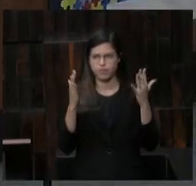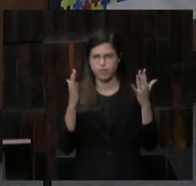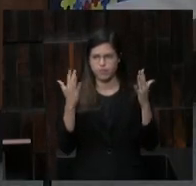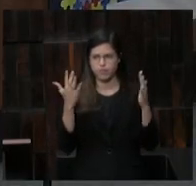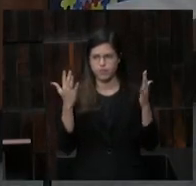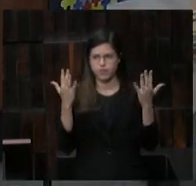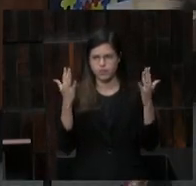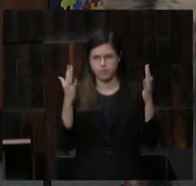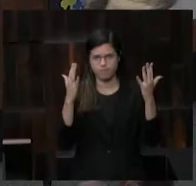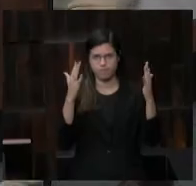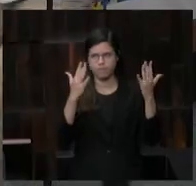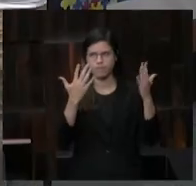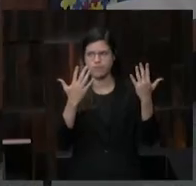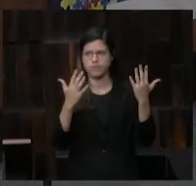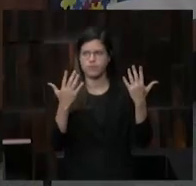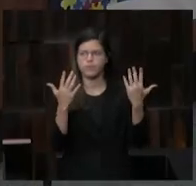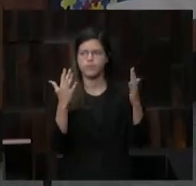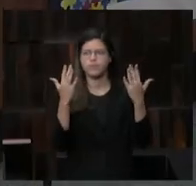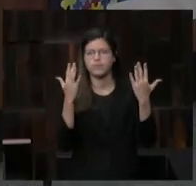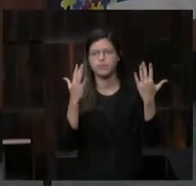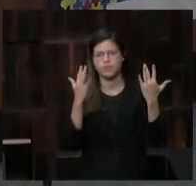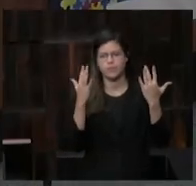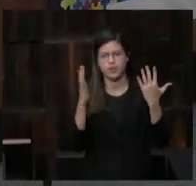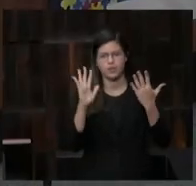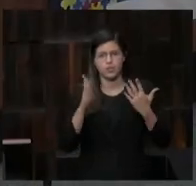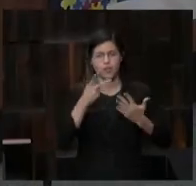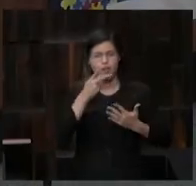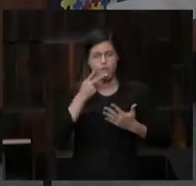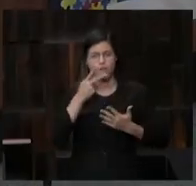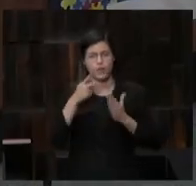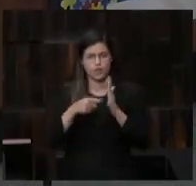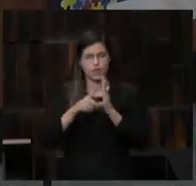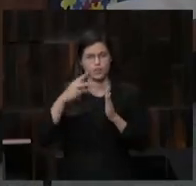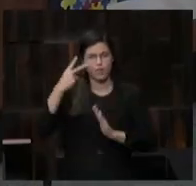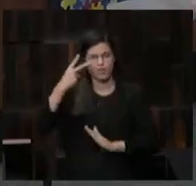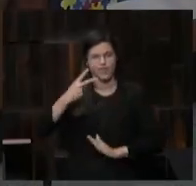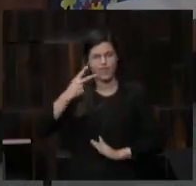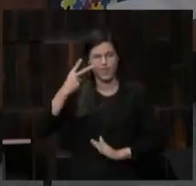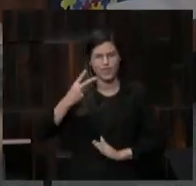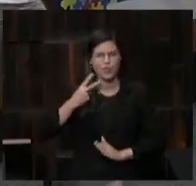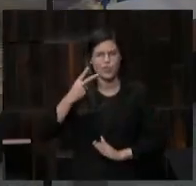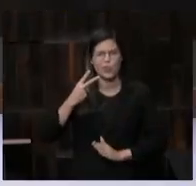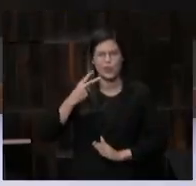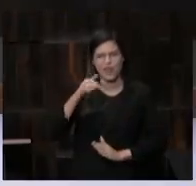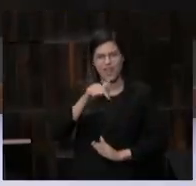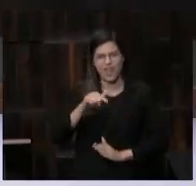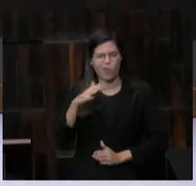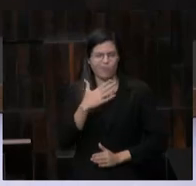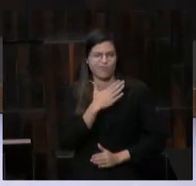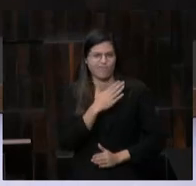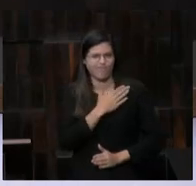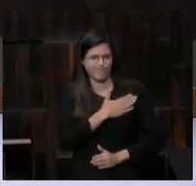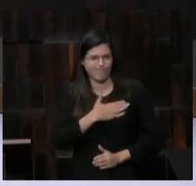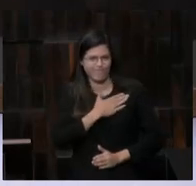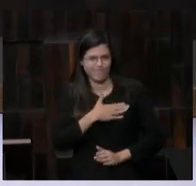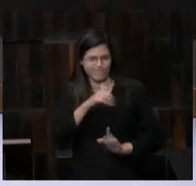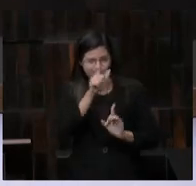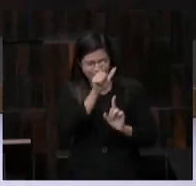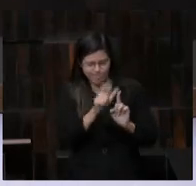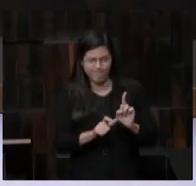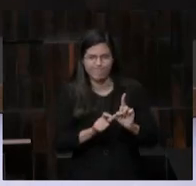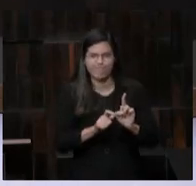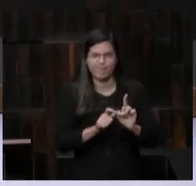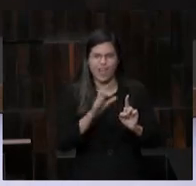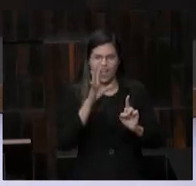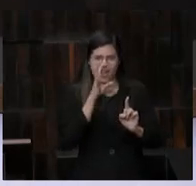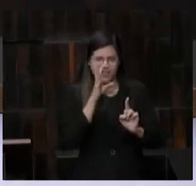Palmas. Muito bonito. Como eu já falei para a vereadora, eu sou uma fã incondicional dela. E é muito